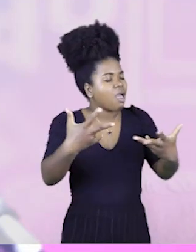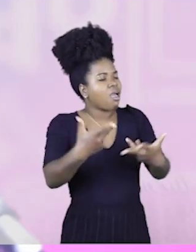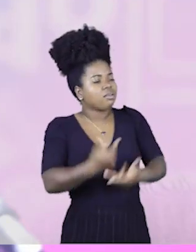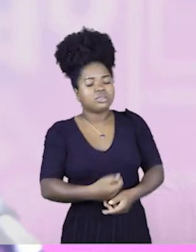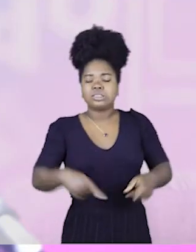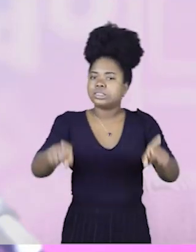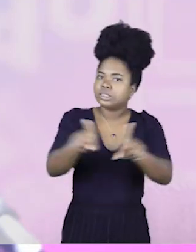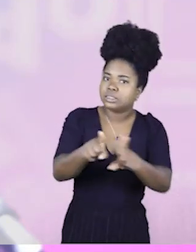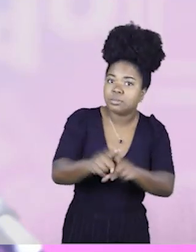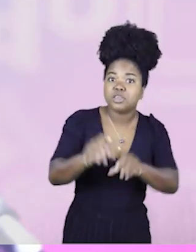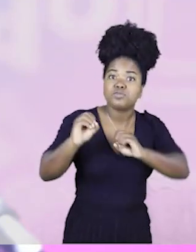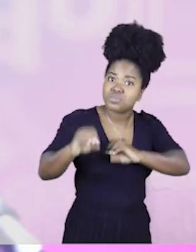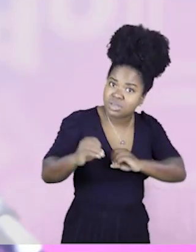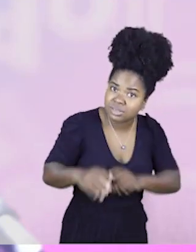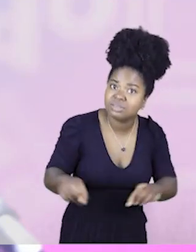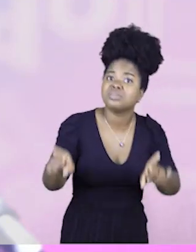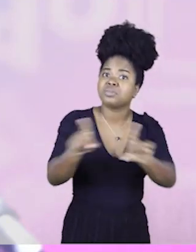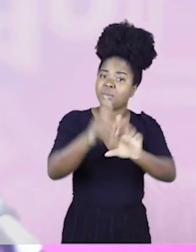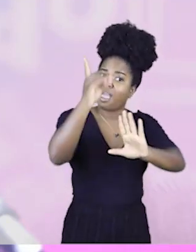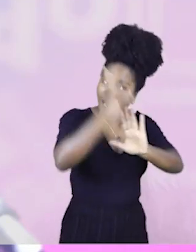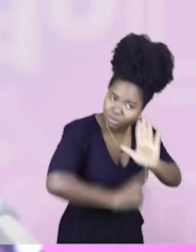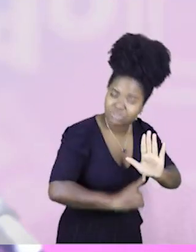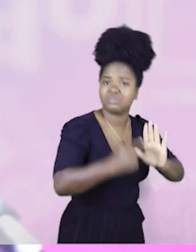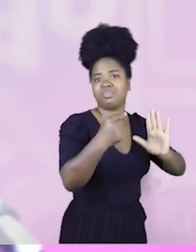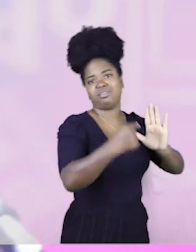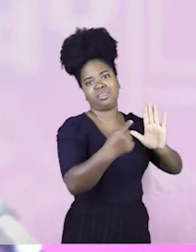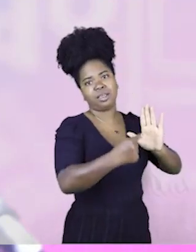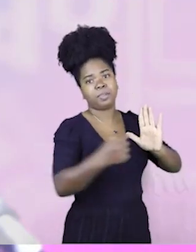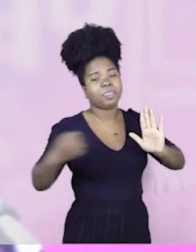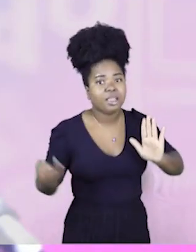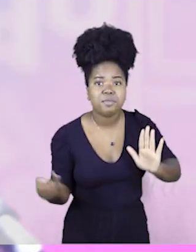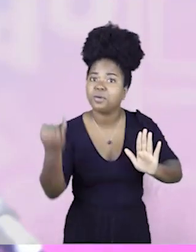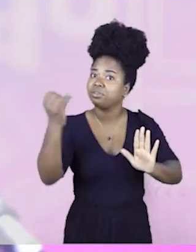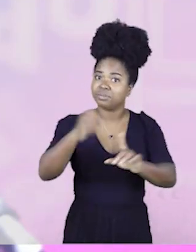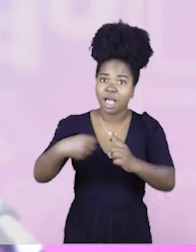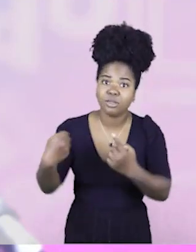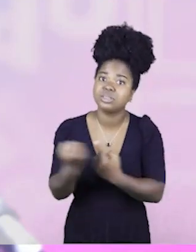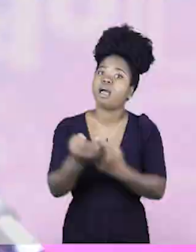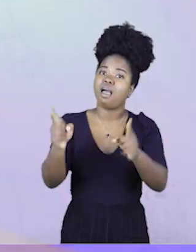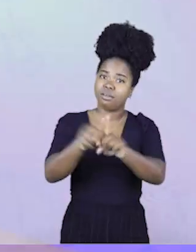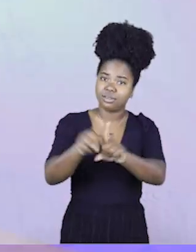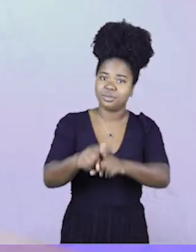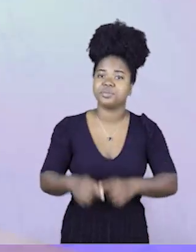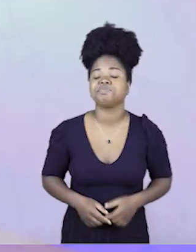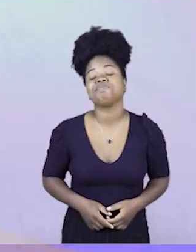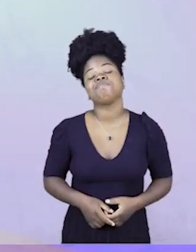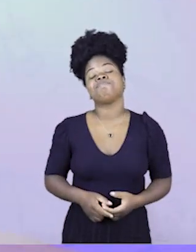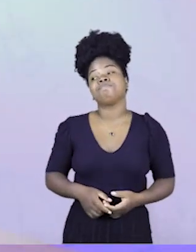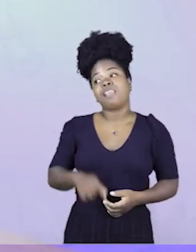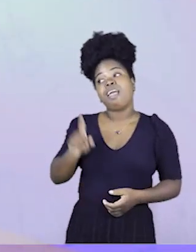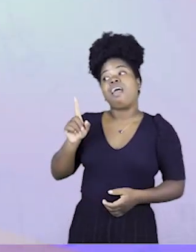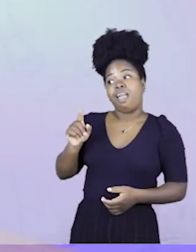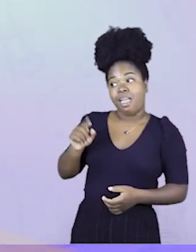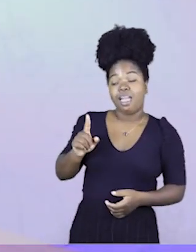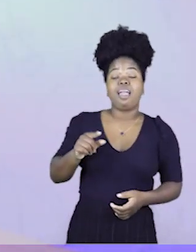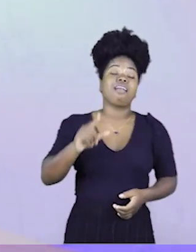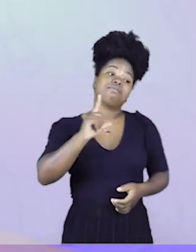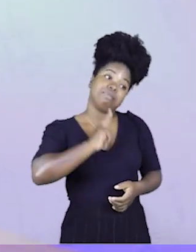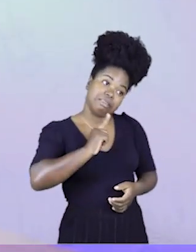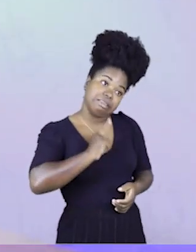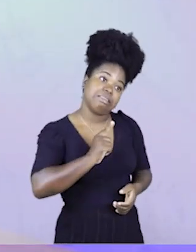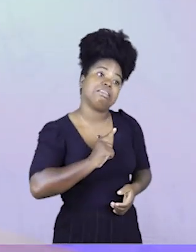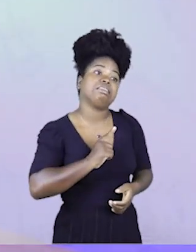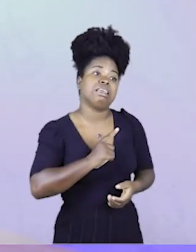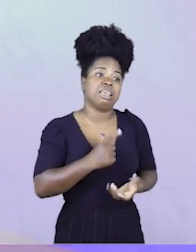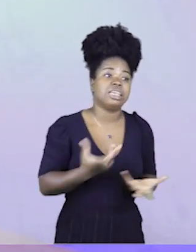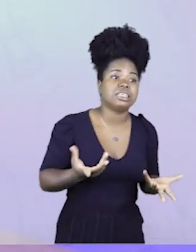regulamentado. Ou seja, eu acredito que isso seja de tamanha importância para a nossa sociedade. A gente tem essa ideia de direitos